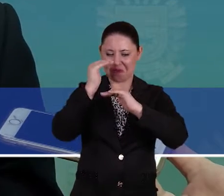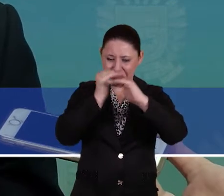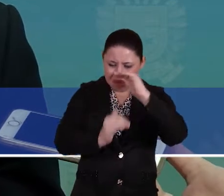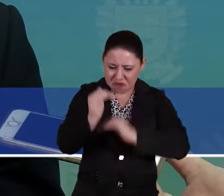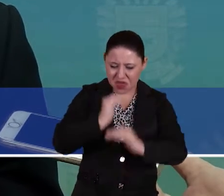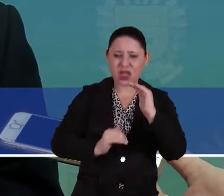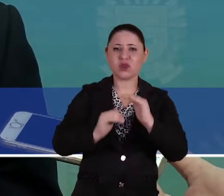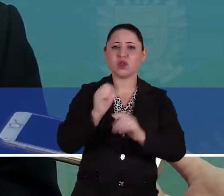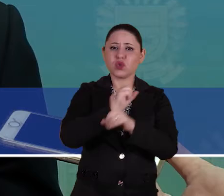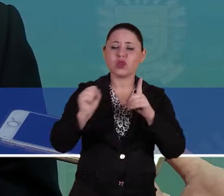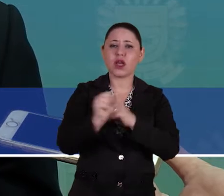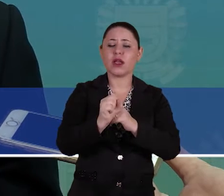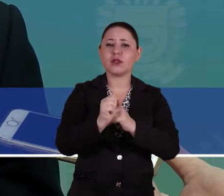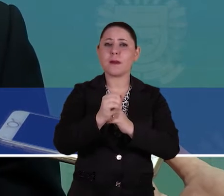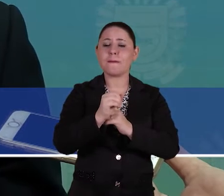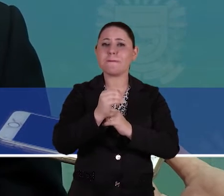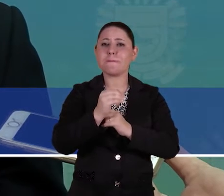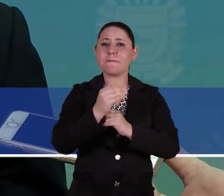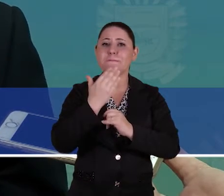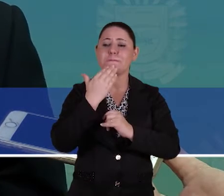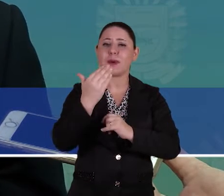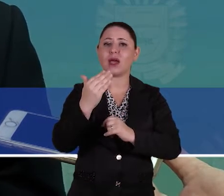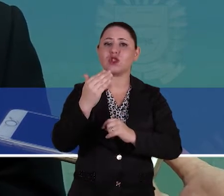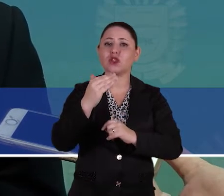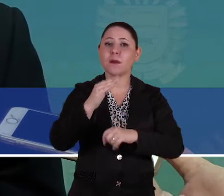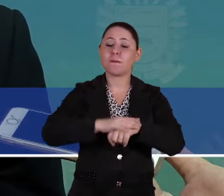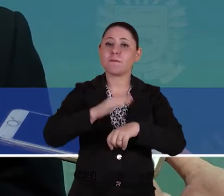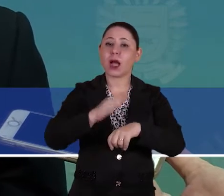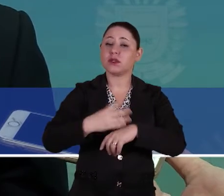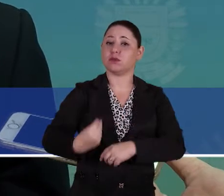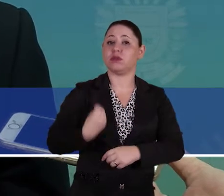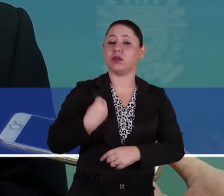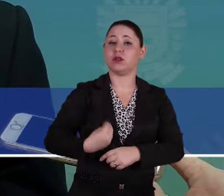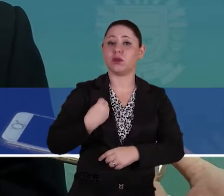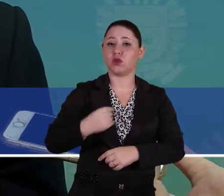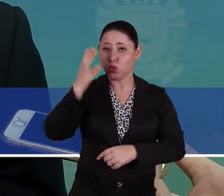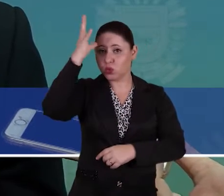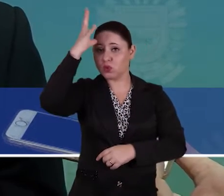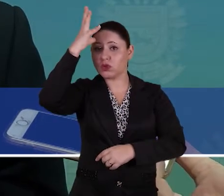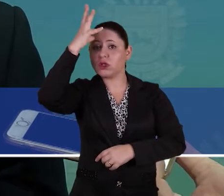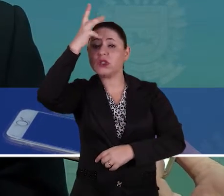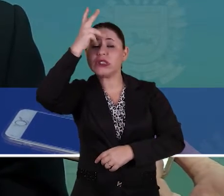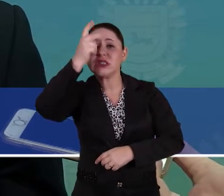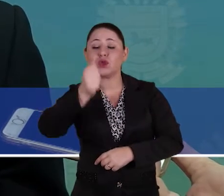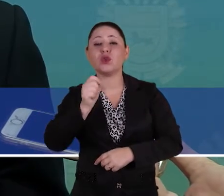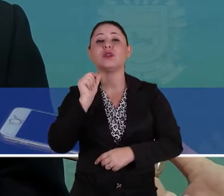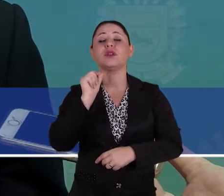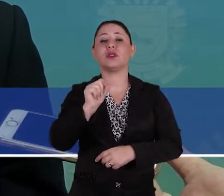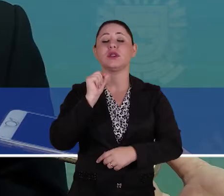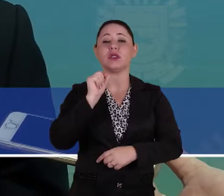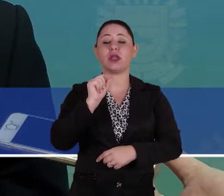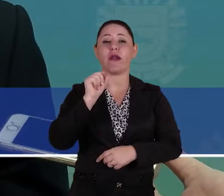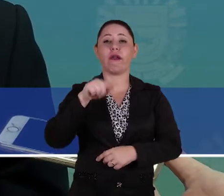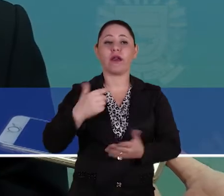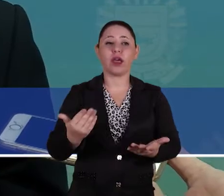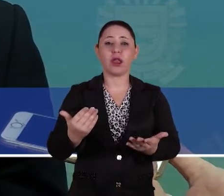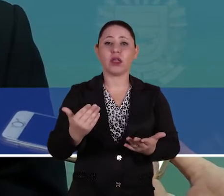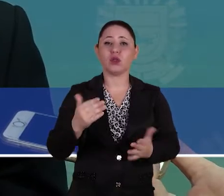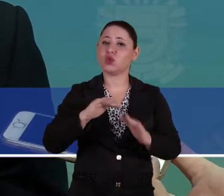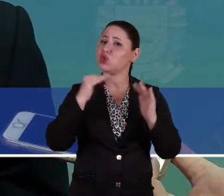contrário daquilo que a sociedade reivindica, que é maior participação nas decisões, no caso